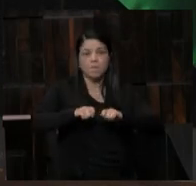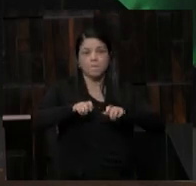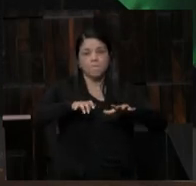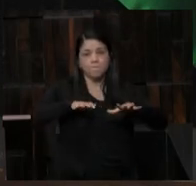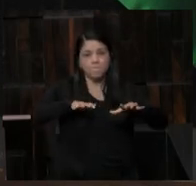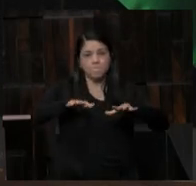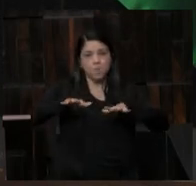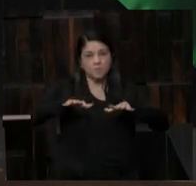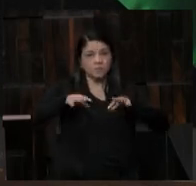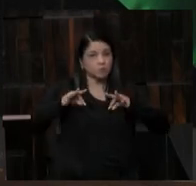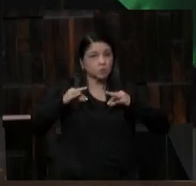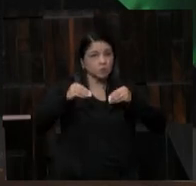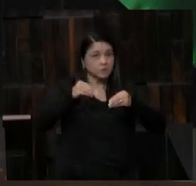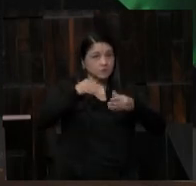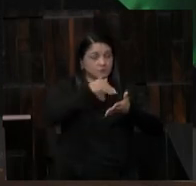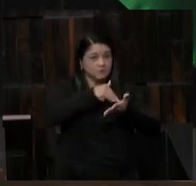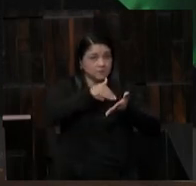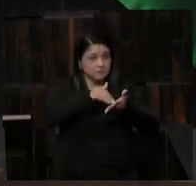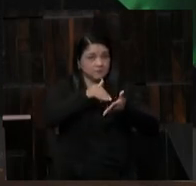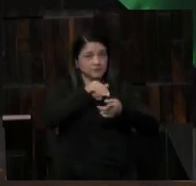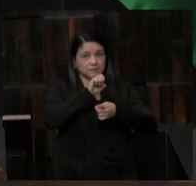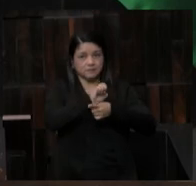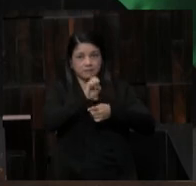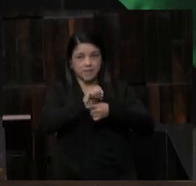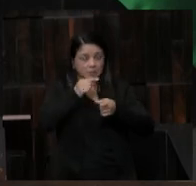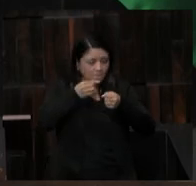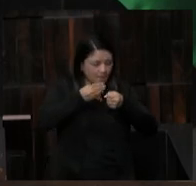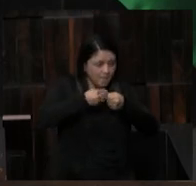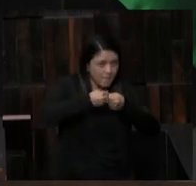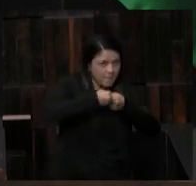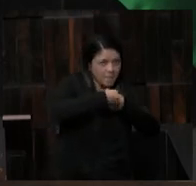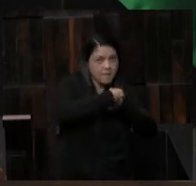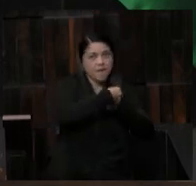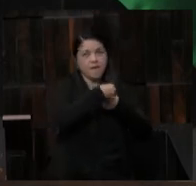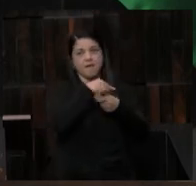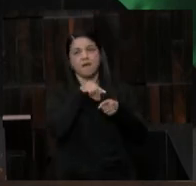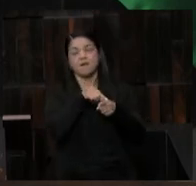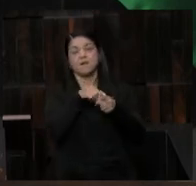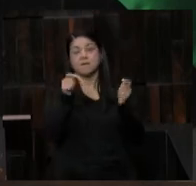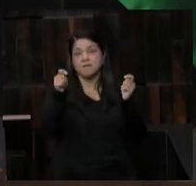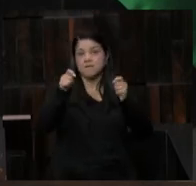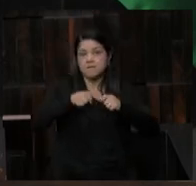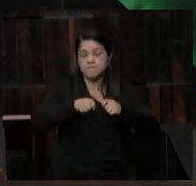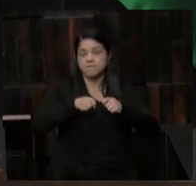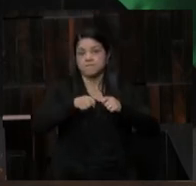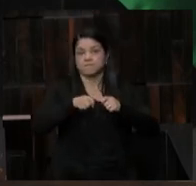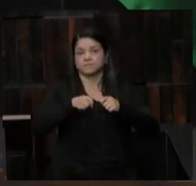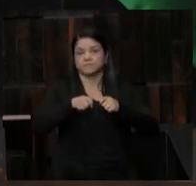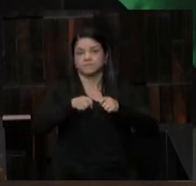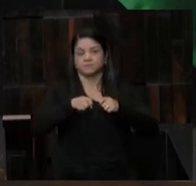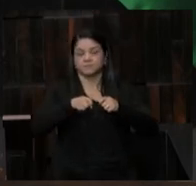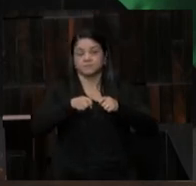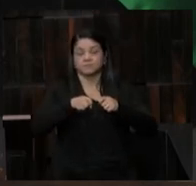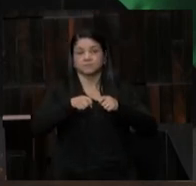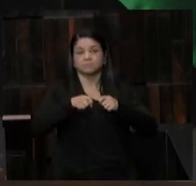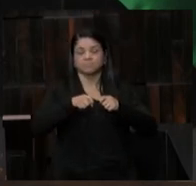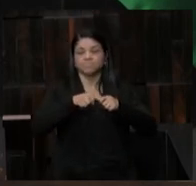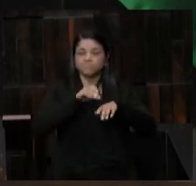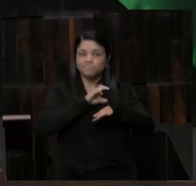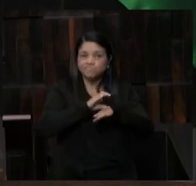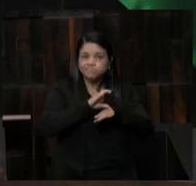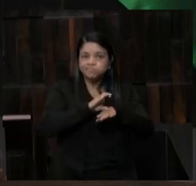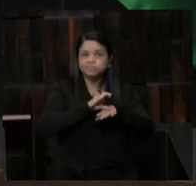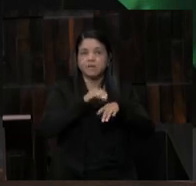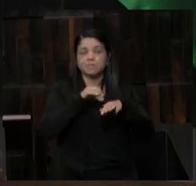todas as secretarias, todo o estado, todos os municípios, e capacitando também. A gente precisa arrumar